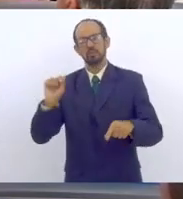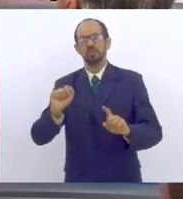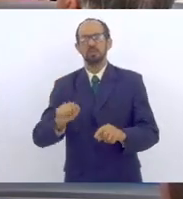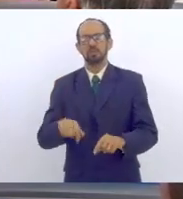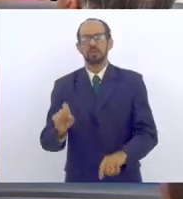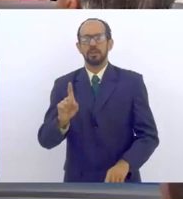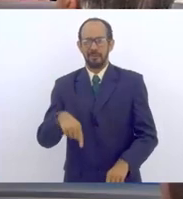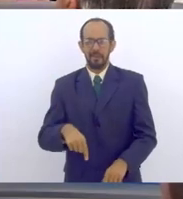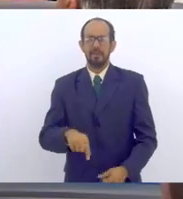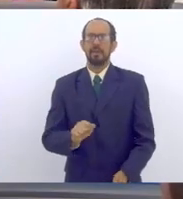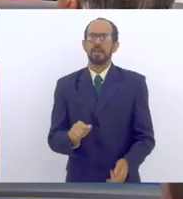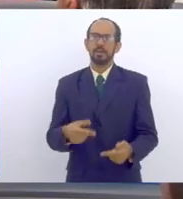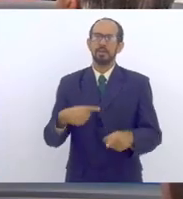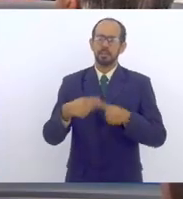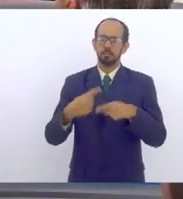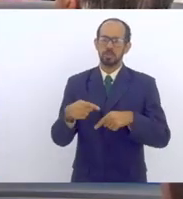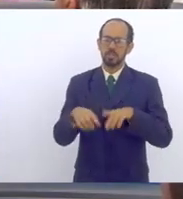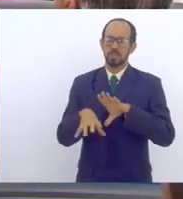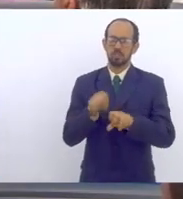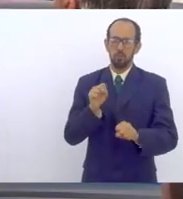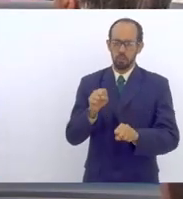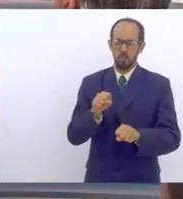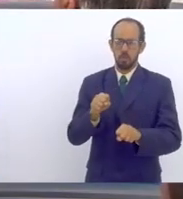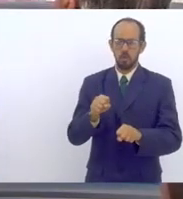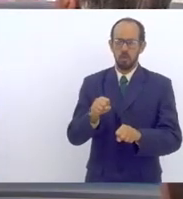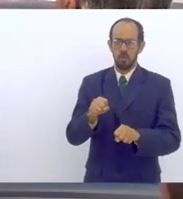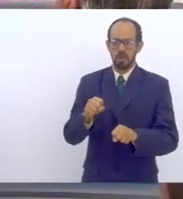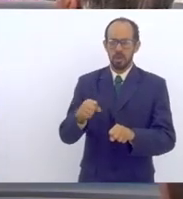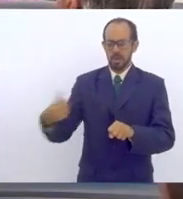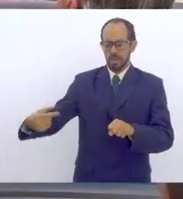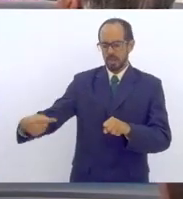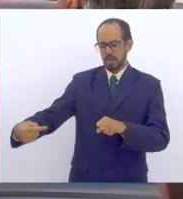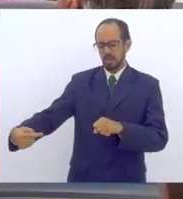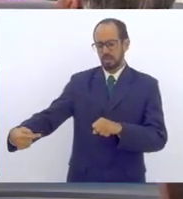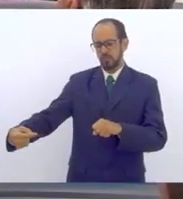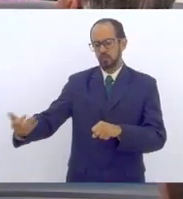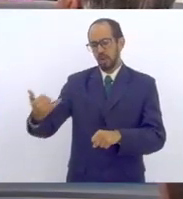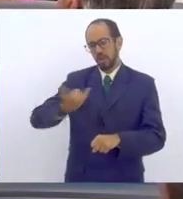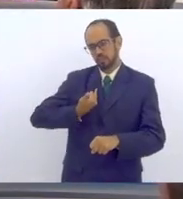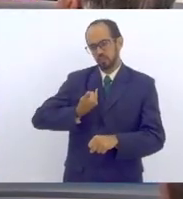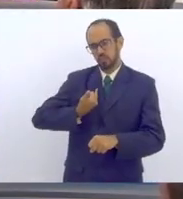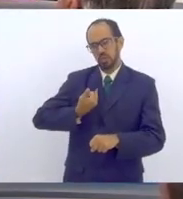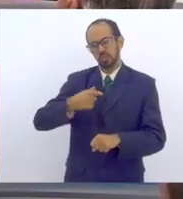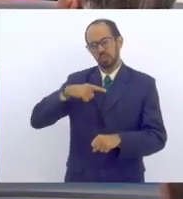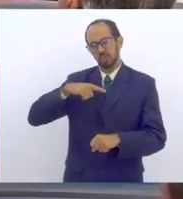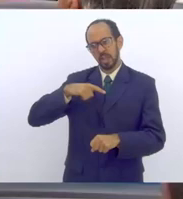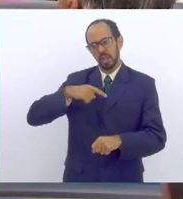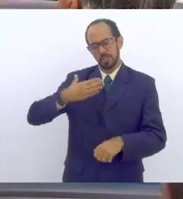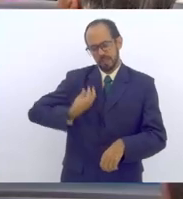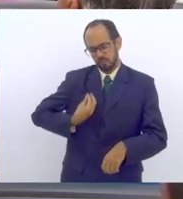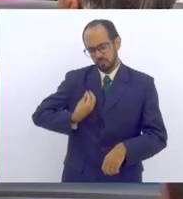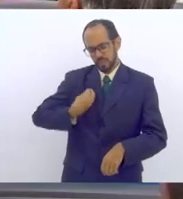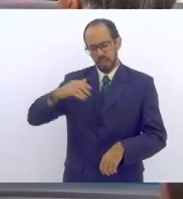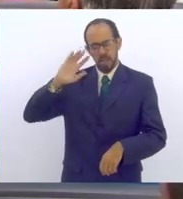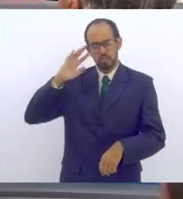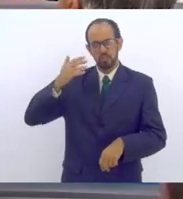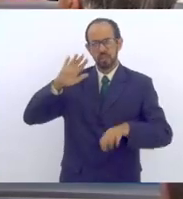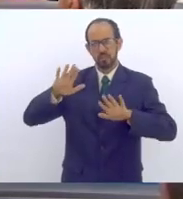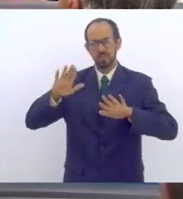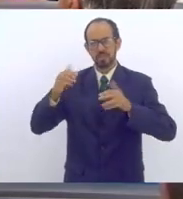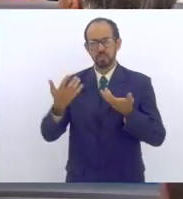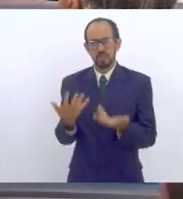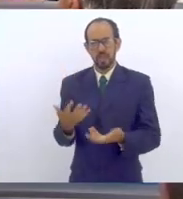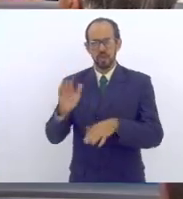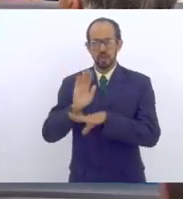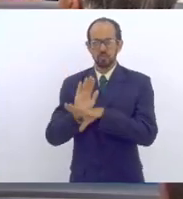que ele se formou e procurou Olha eu quero contribuir tem minha vida resolvida minha vida organizada mas eu quero contribuir